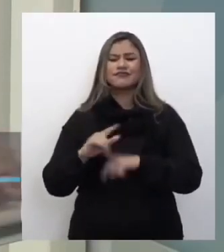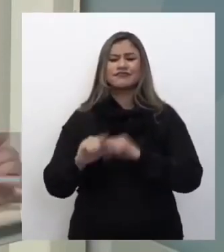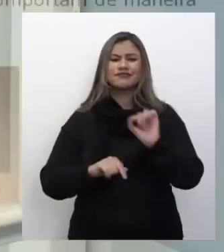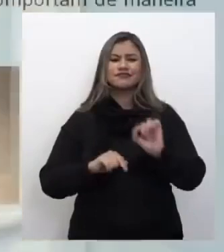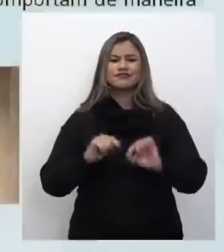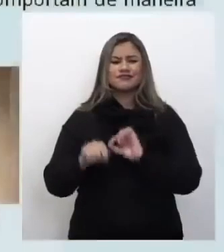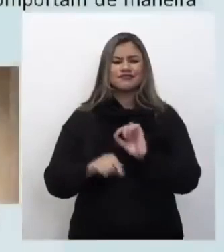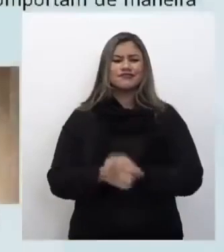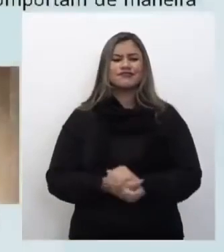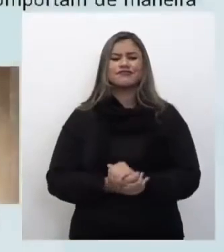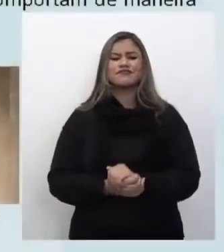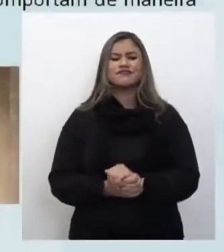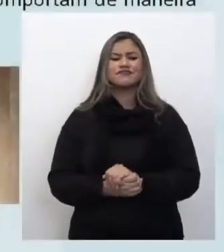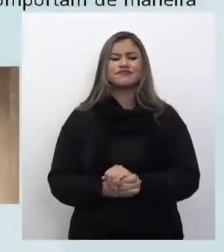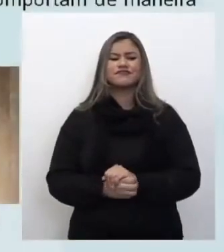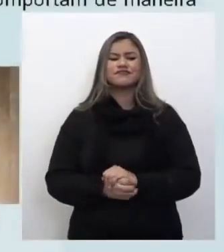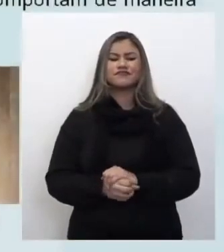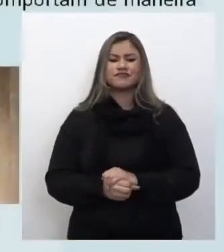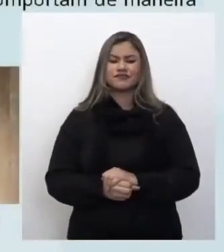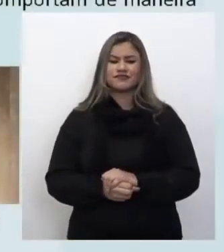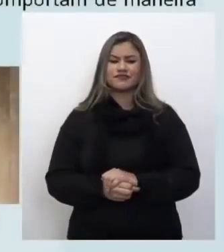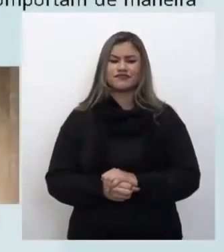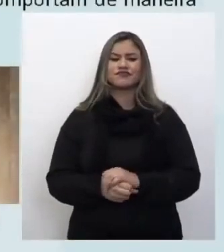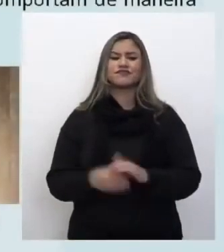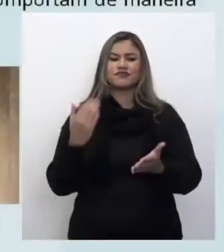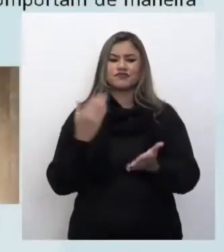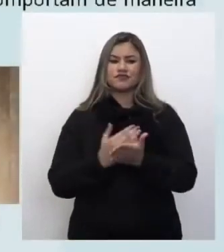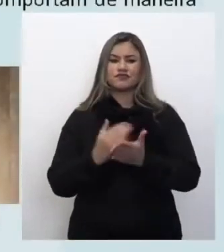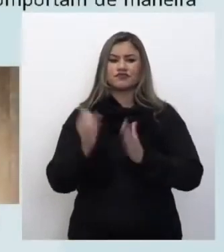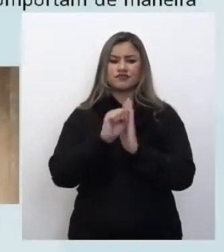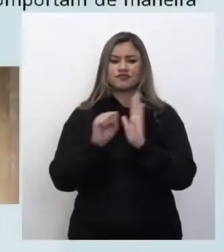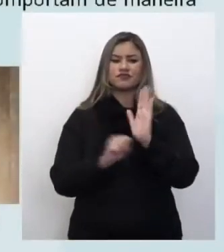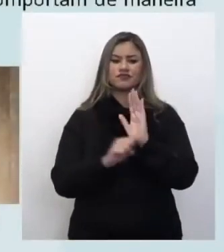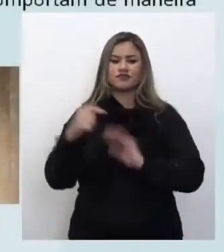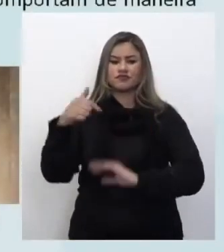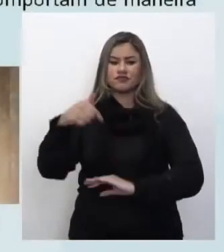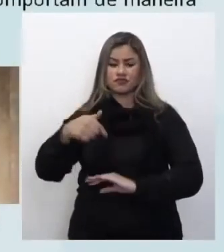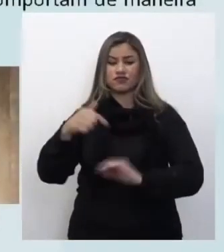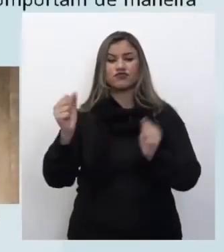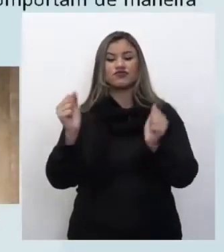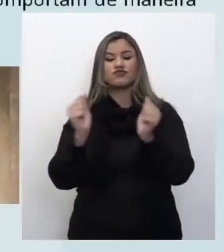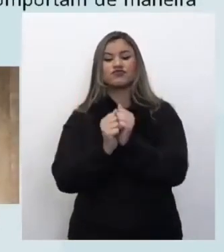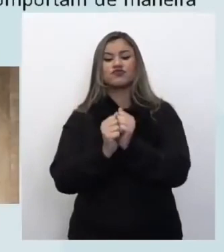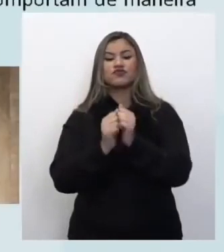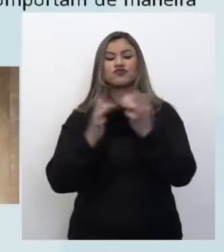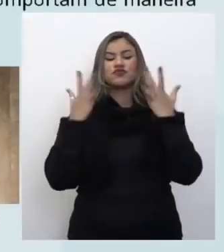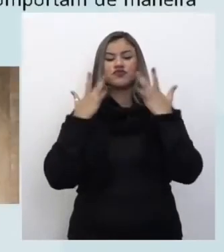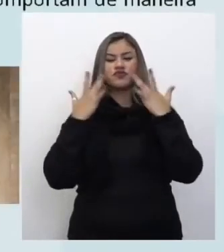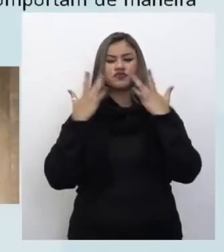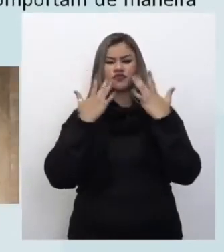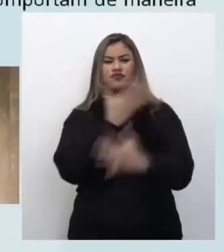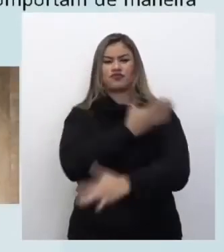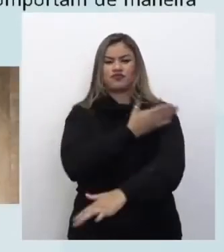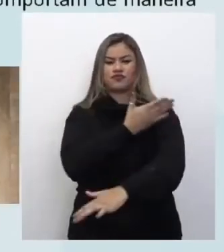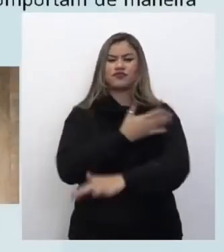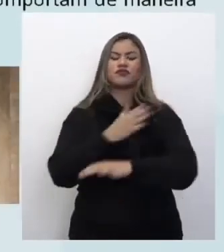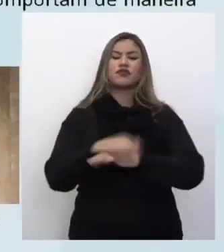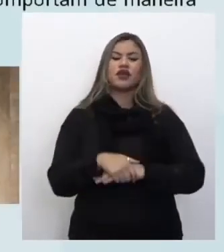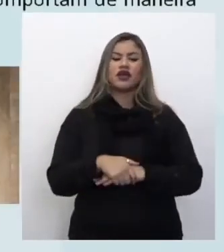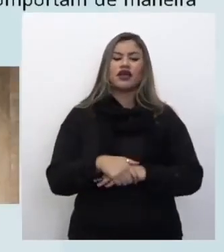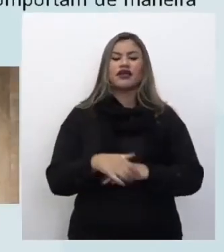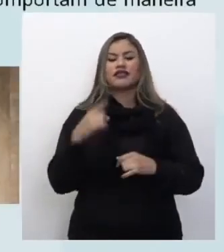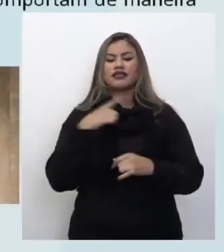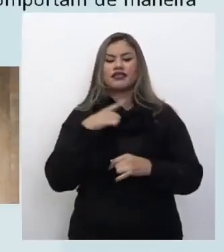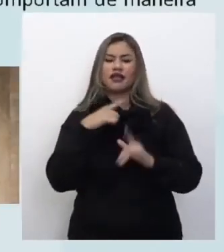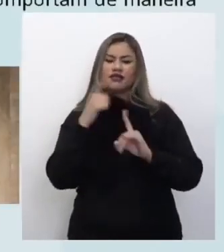ver. Surgiu no século VII com o teatro medieval e tem geralmente como personagens a